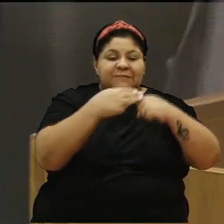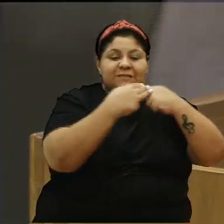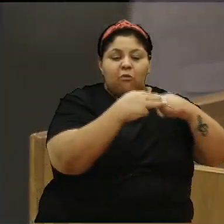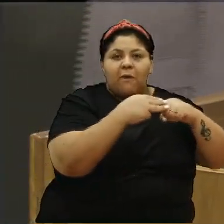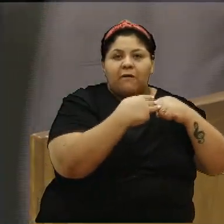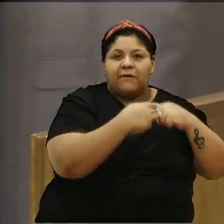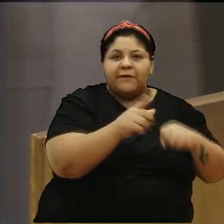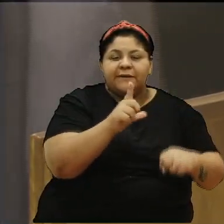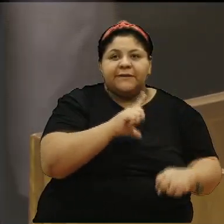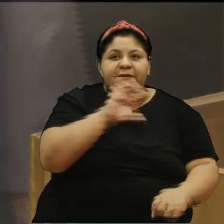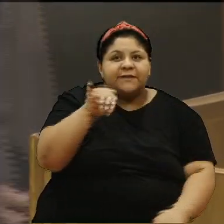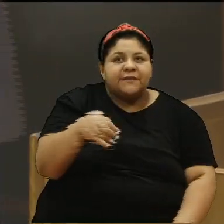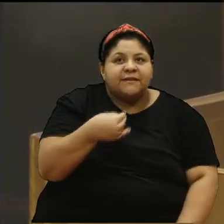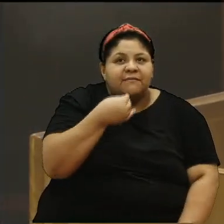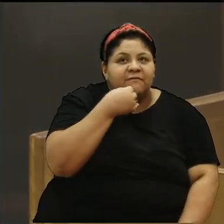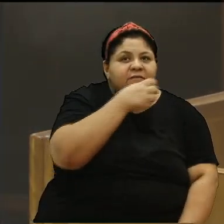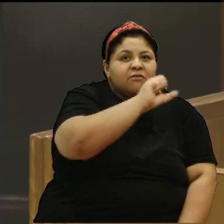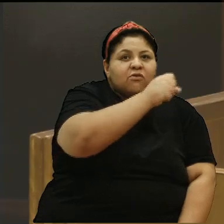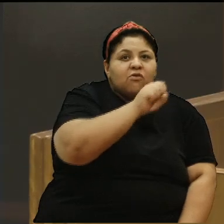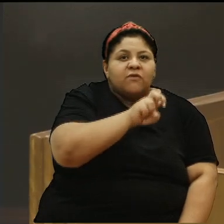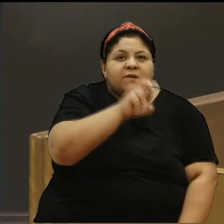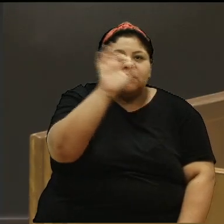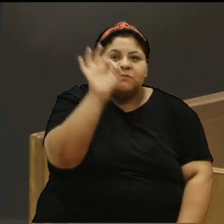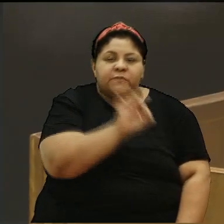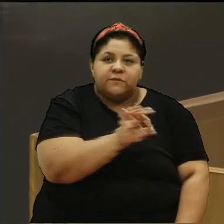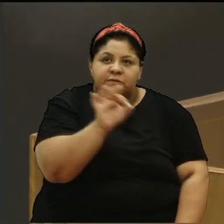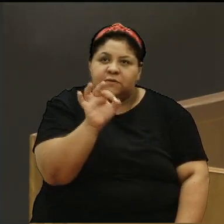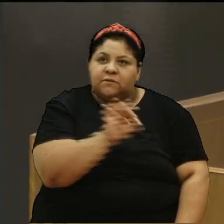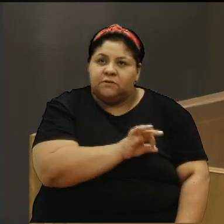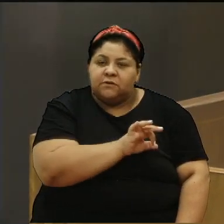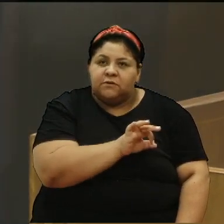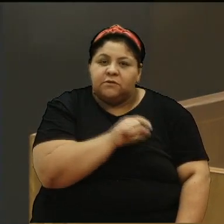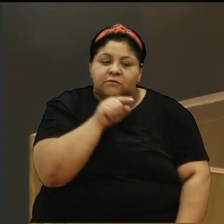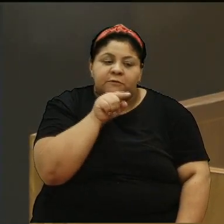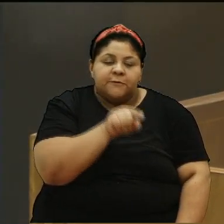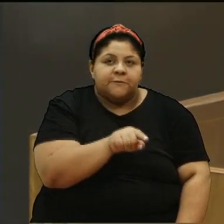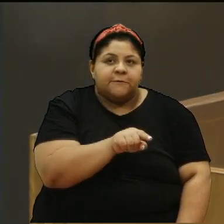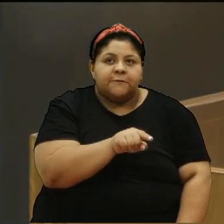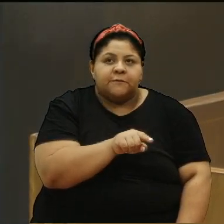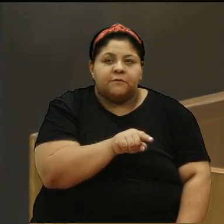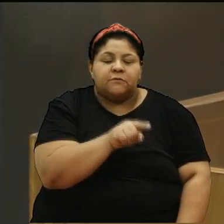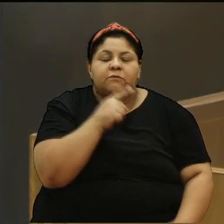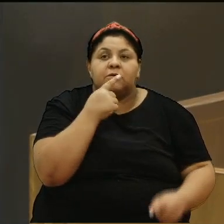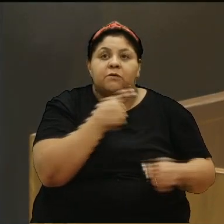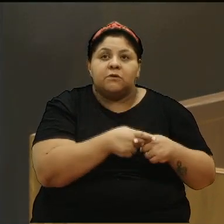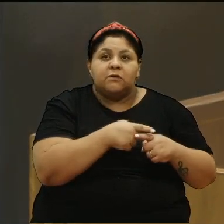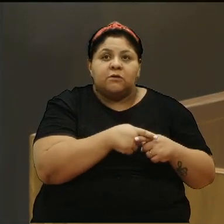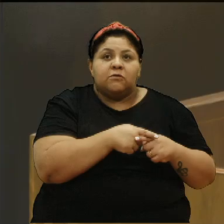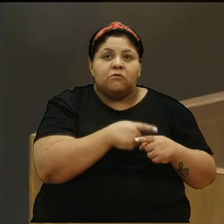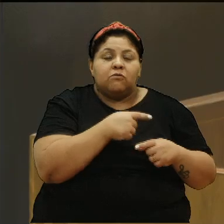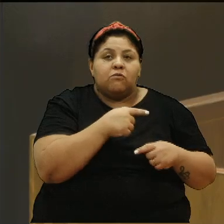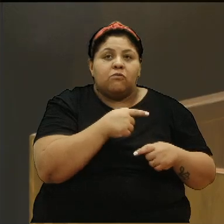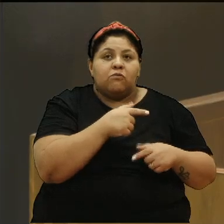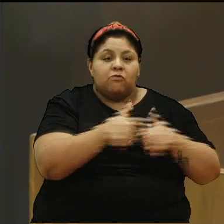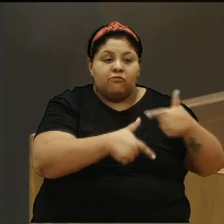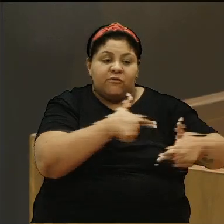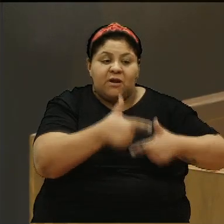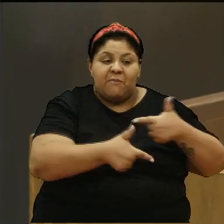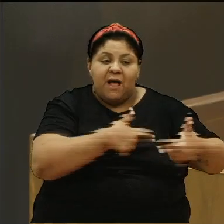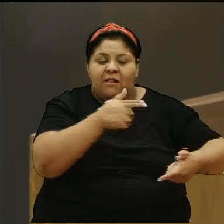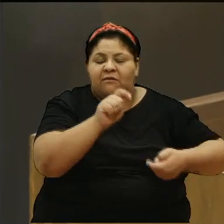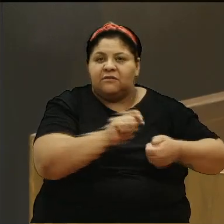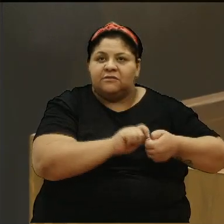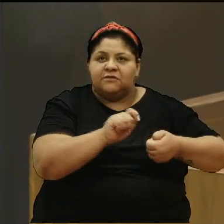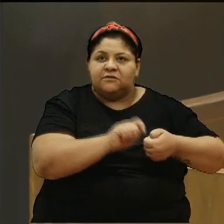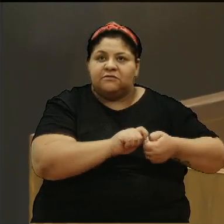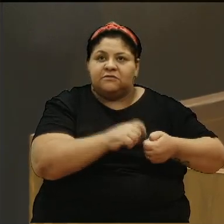Marcos tem um aproveitamento de 85%. Isso é muito por causa do trabalho que é feito